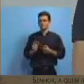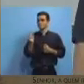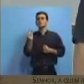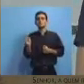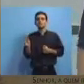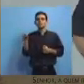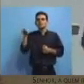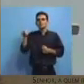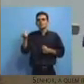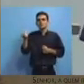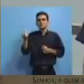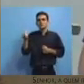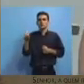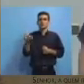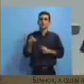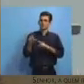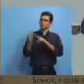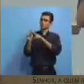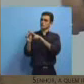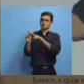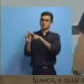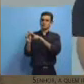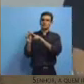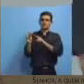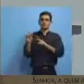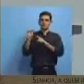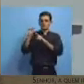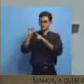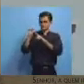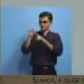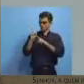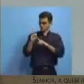dentro do Boyzinho joga e põe o pé em cima